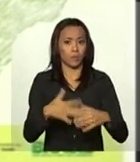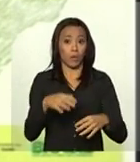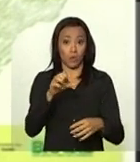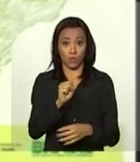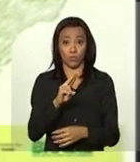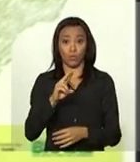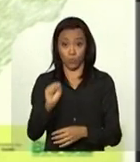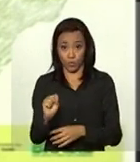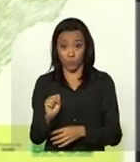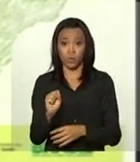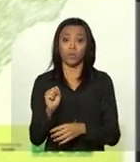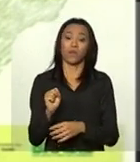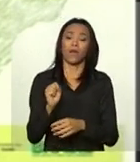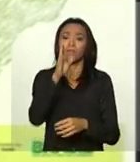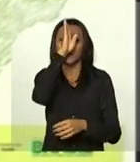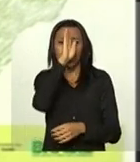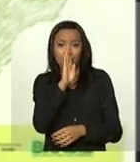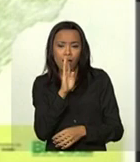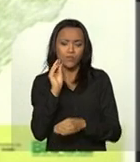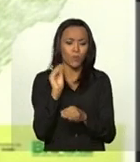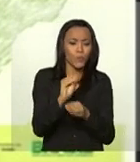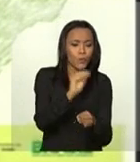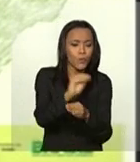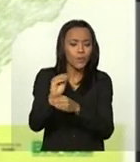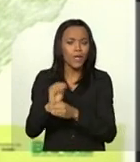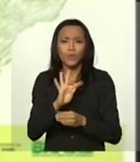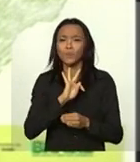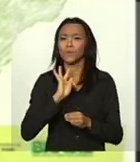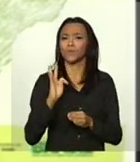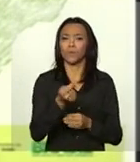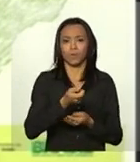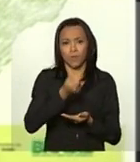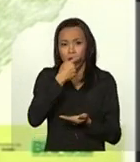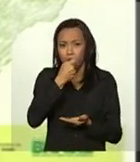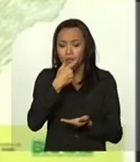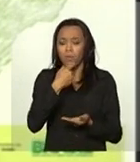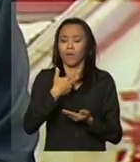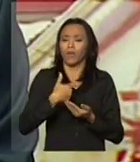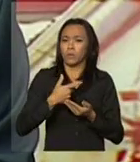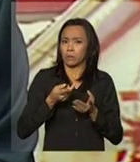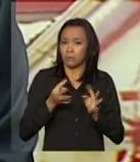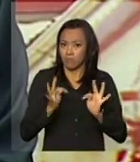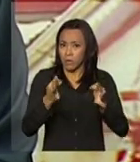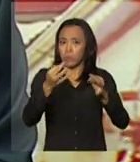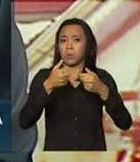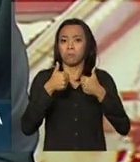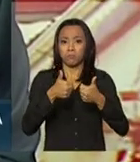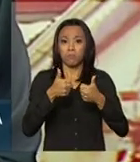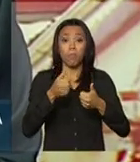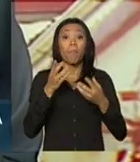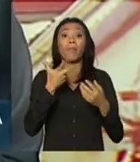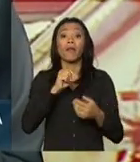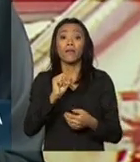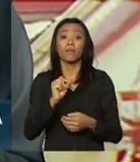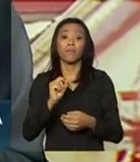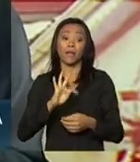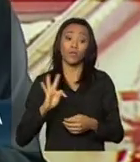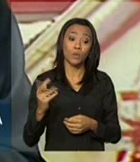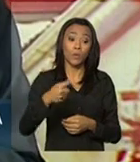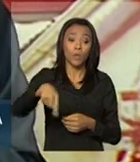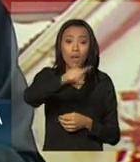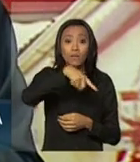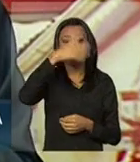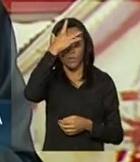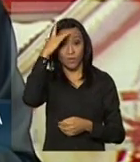oferece tratamento, né, gratuito com todos os medicamentos mais modernos disponíveis para todas essas